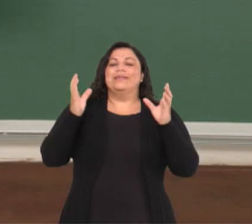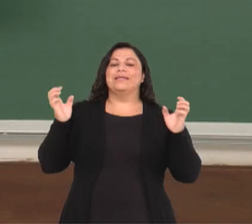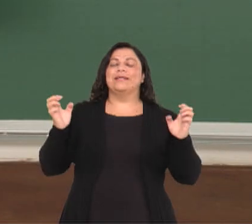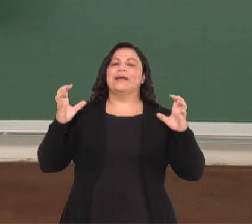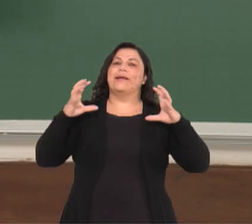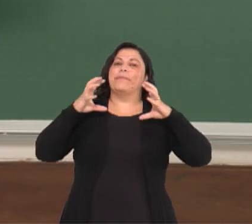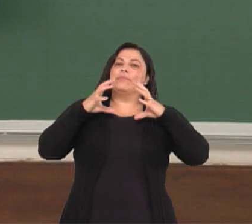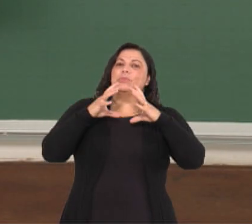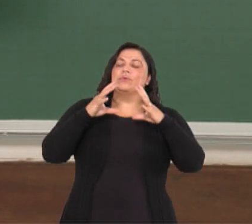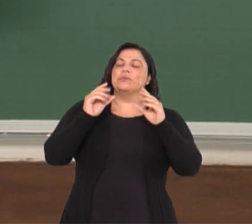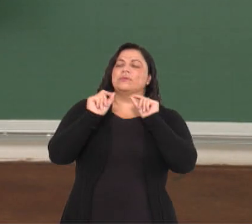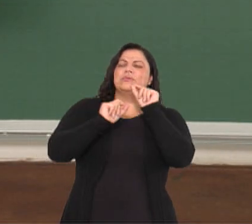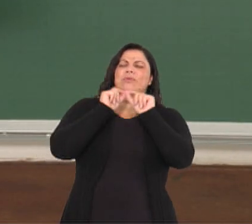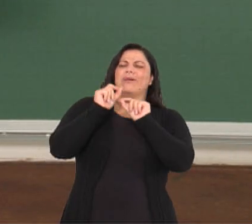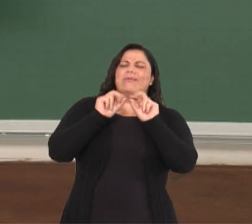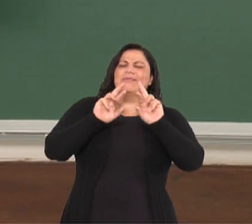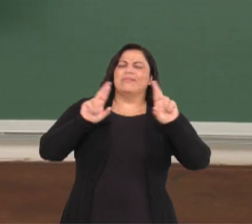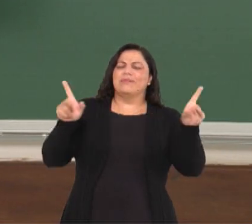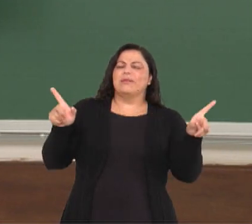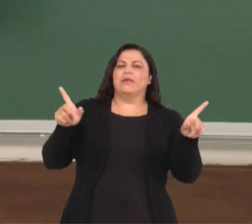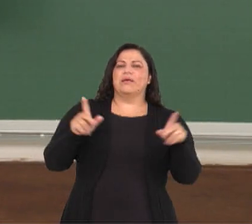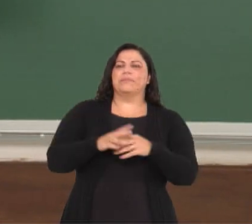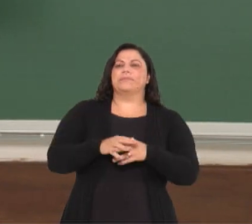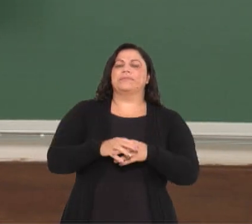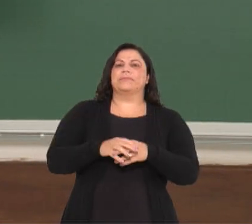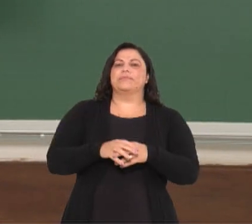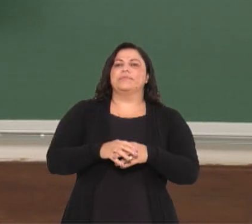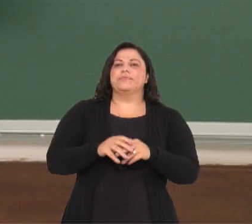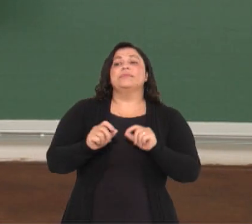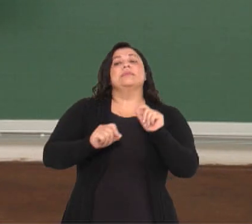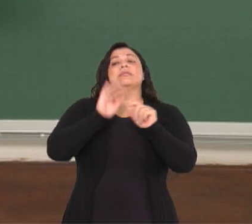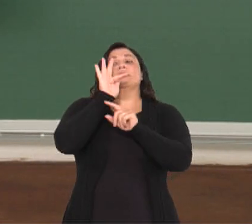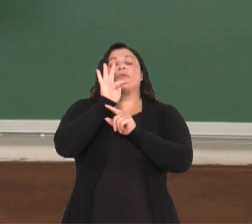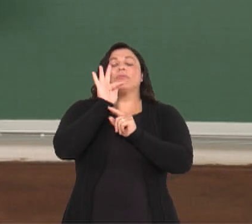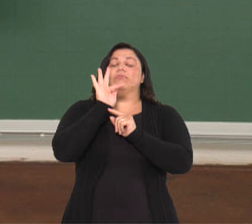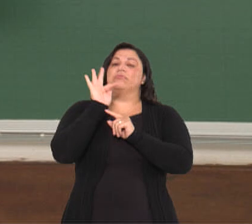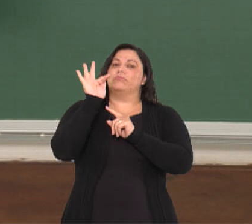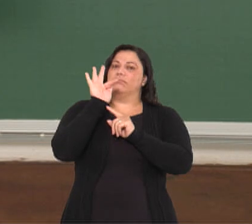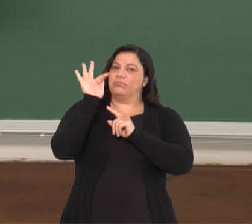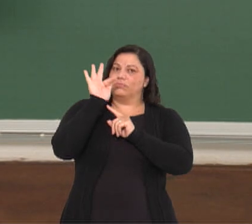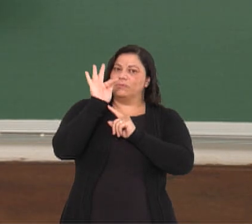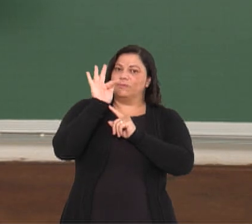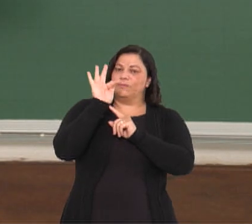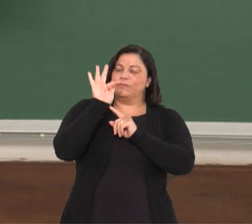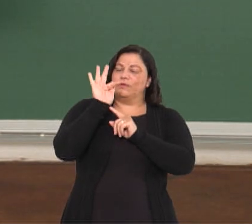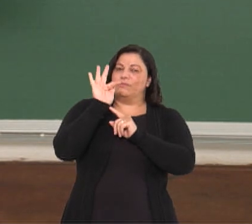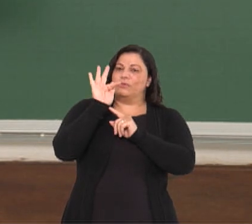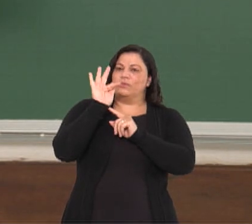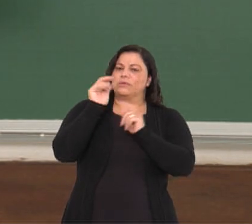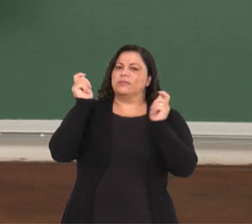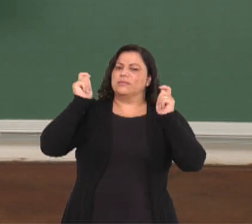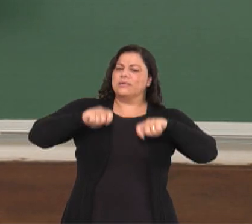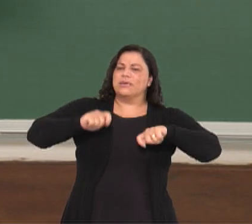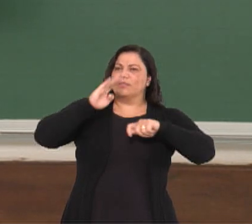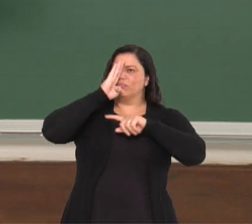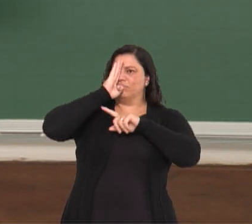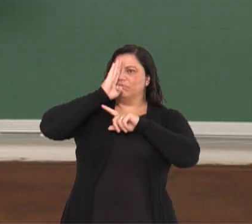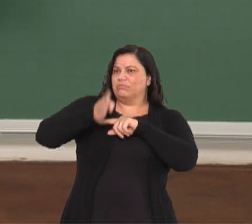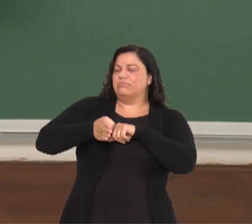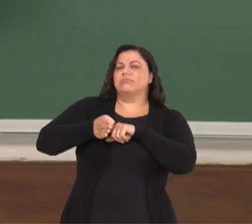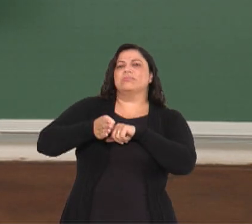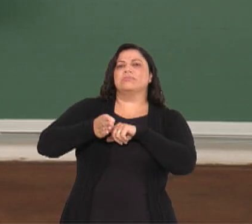lei de Coulomb, a gente percebe que a força elétrica é diretamente proporcional ao módulo dessas cargas elétricas